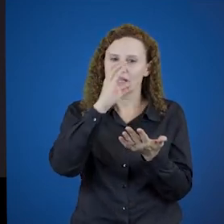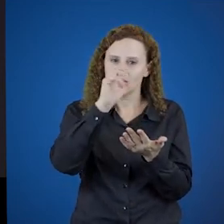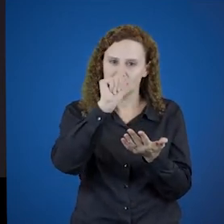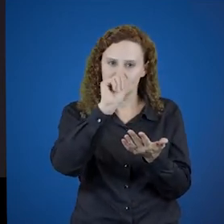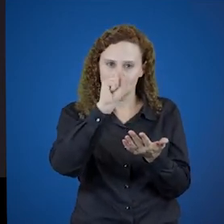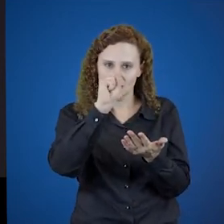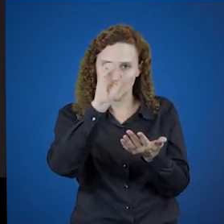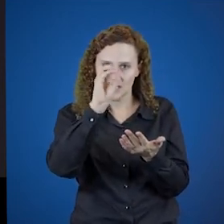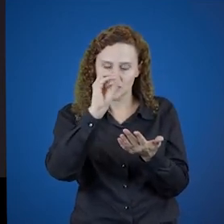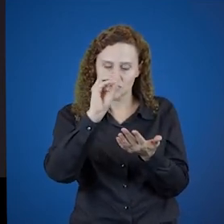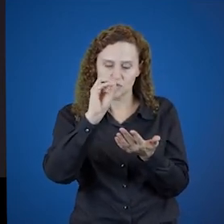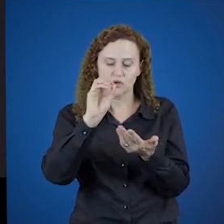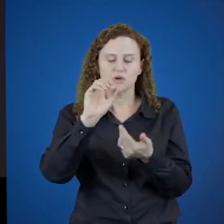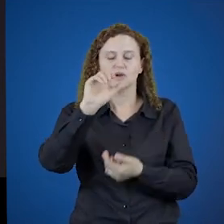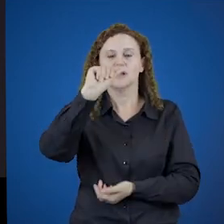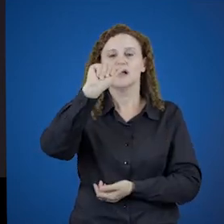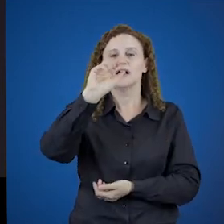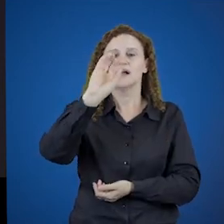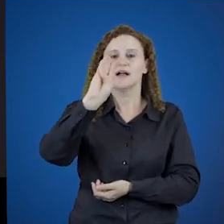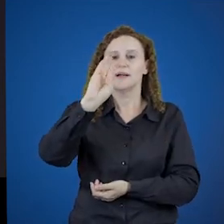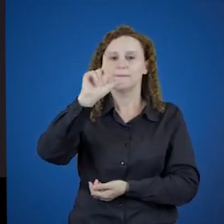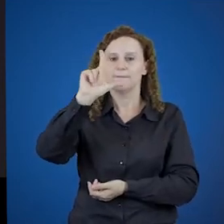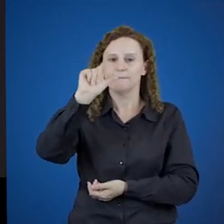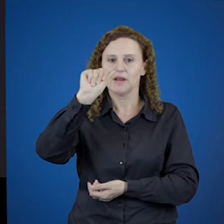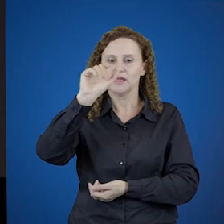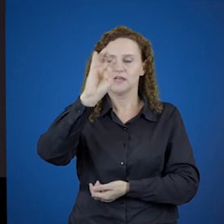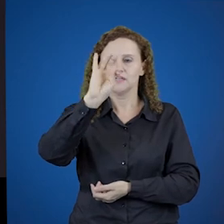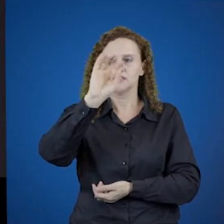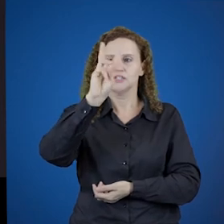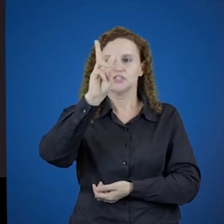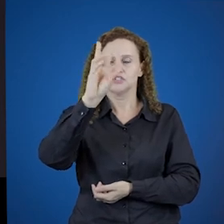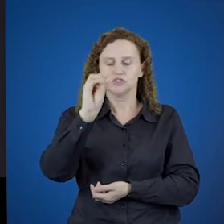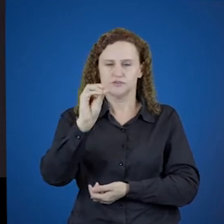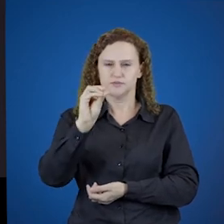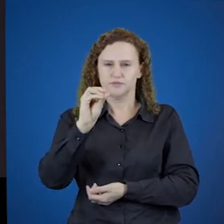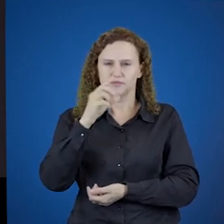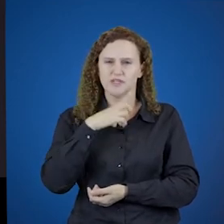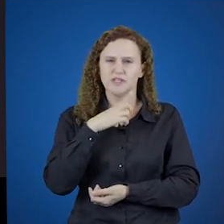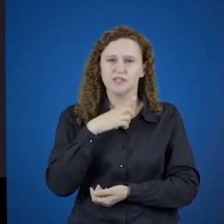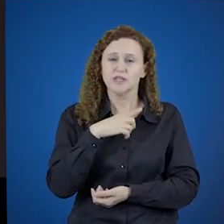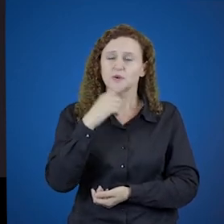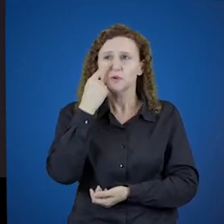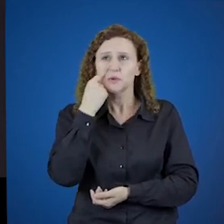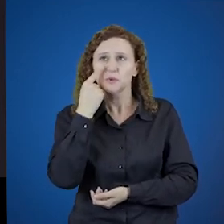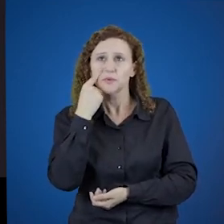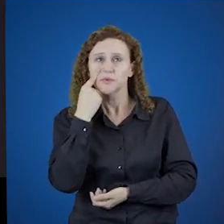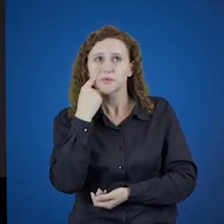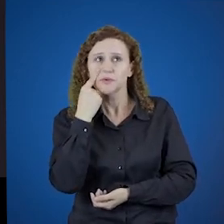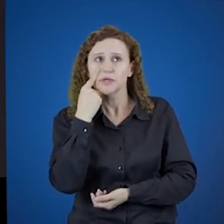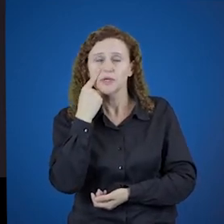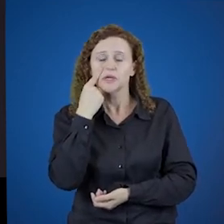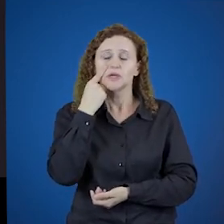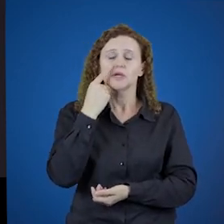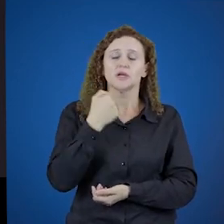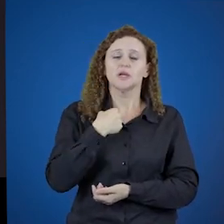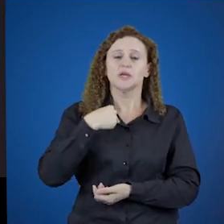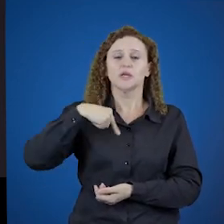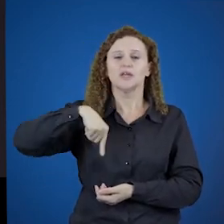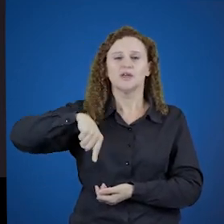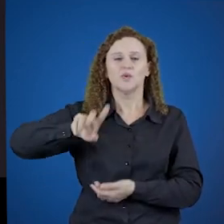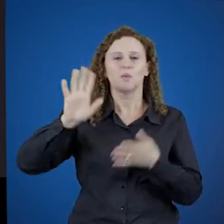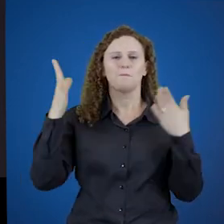não podemos esquecer disso antes decidido da preposição com então ao dizer eu